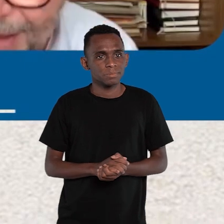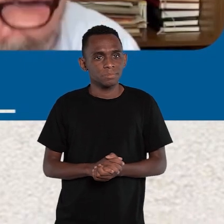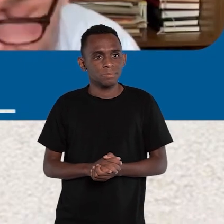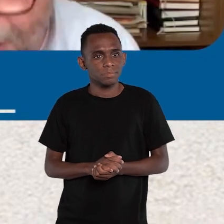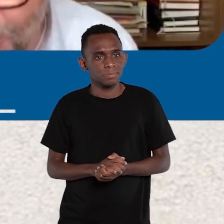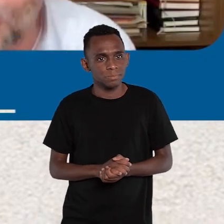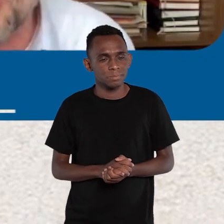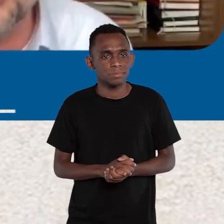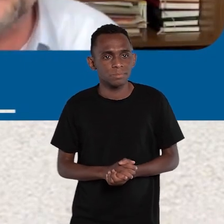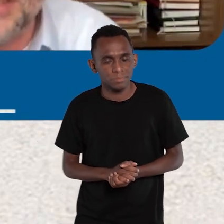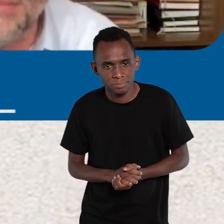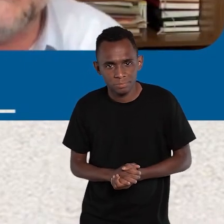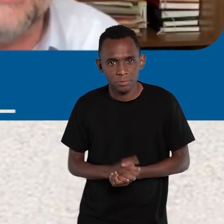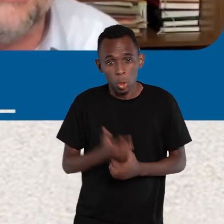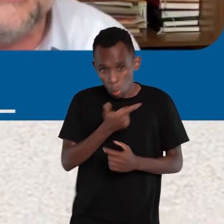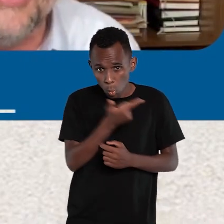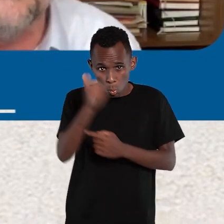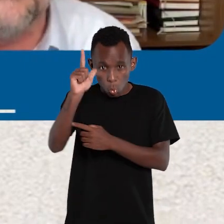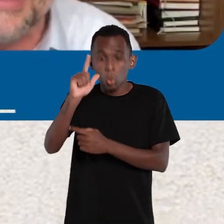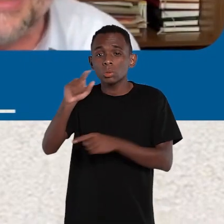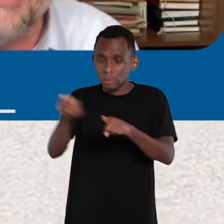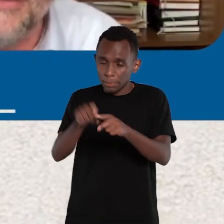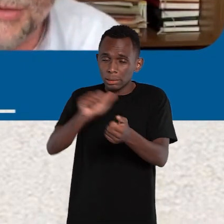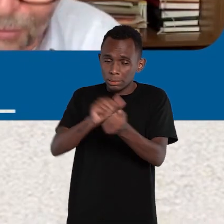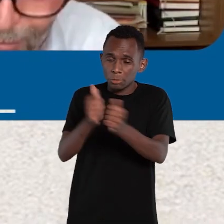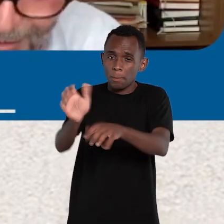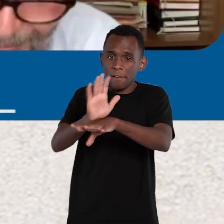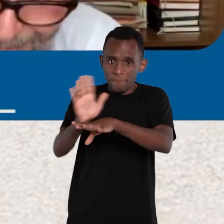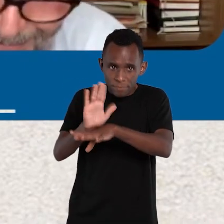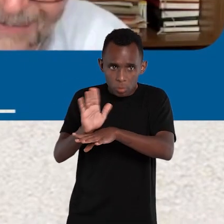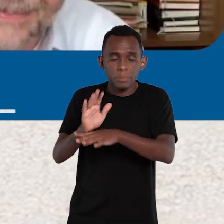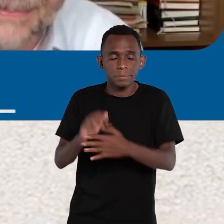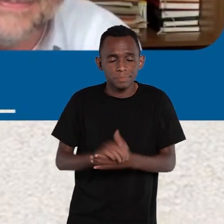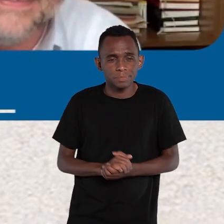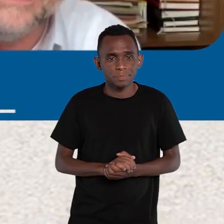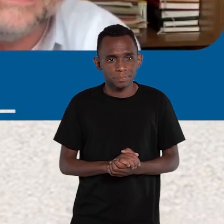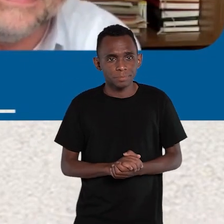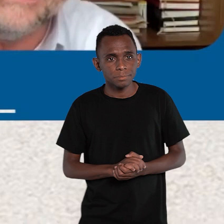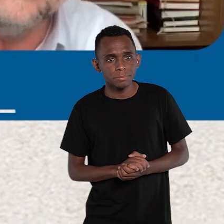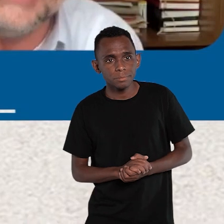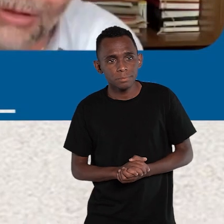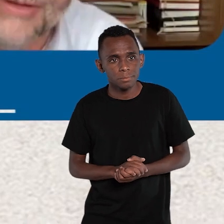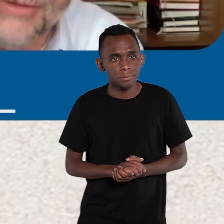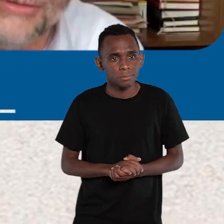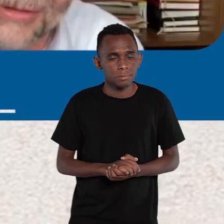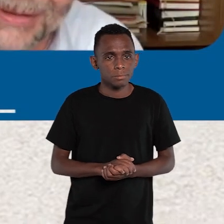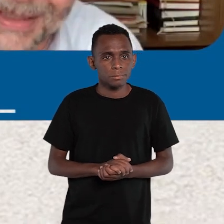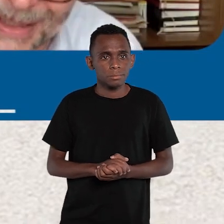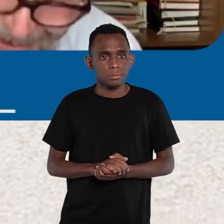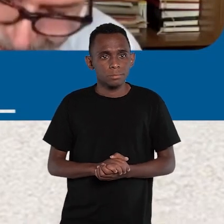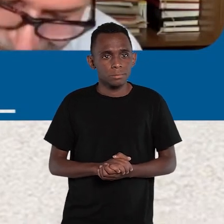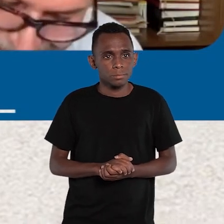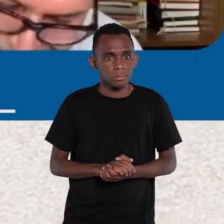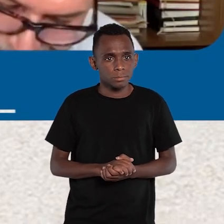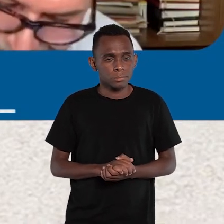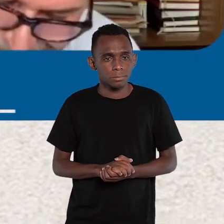Clinch. Clinch é outro conto que também virou curta. Virou um curta. Virou também? Virou um